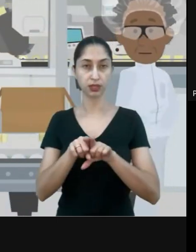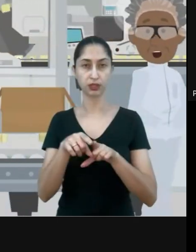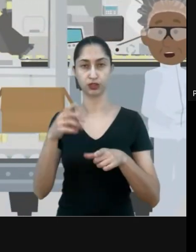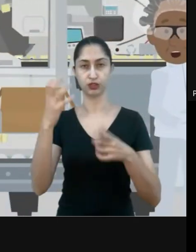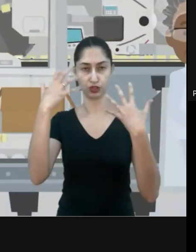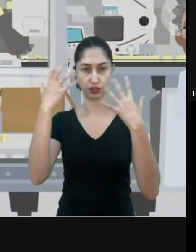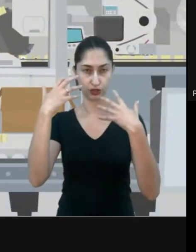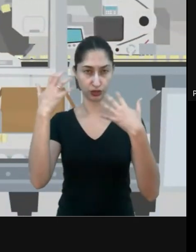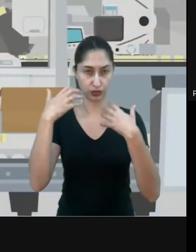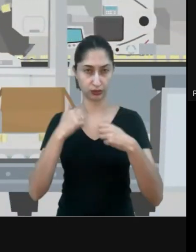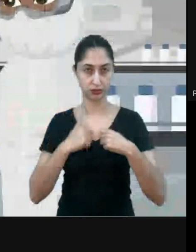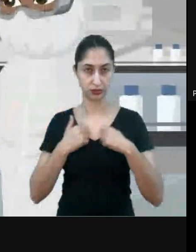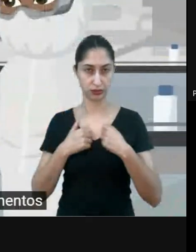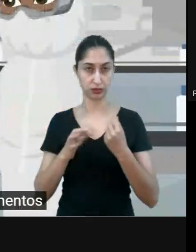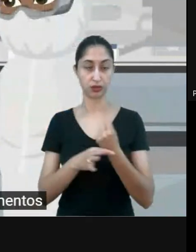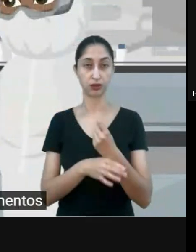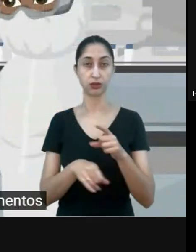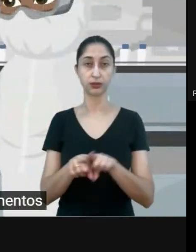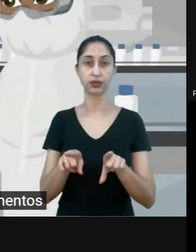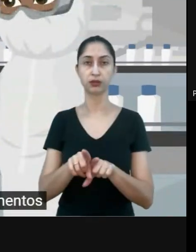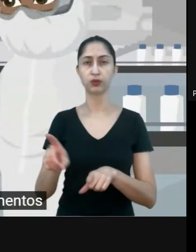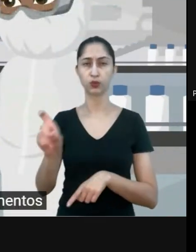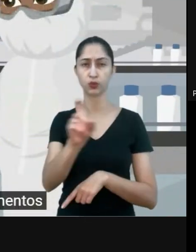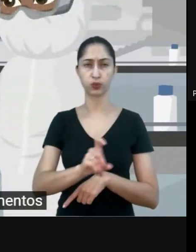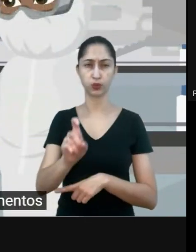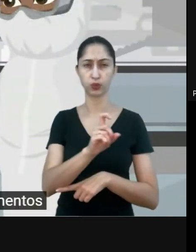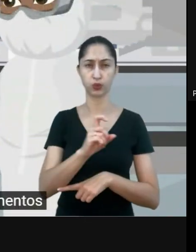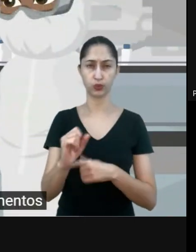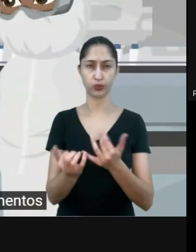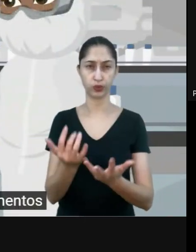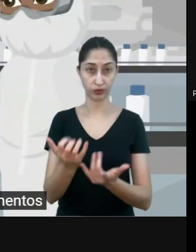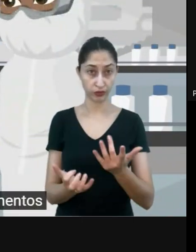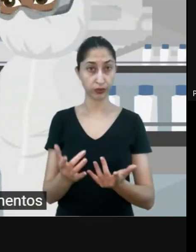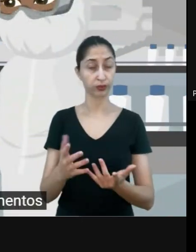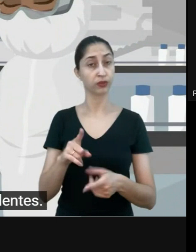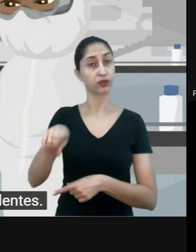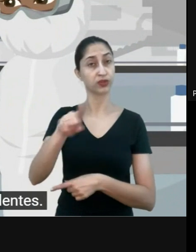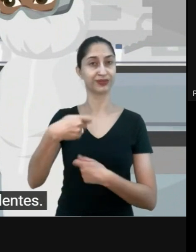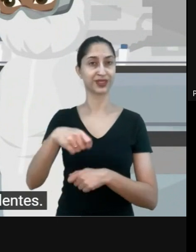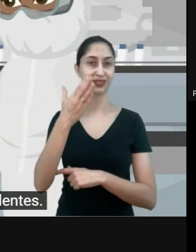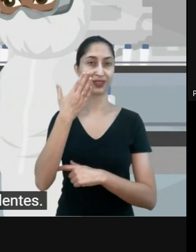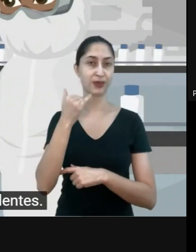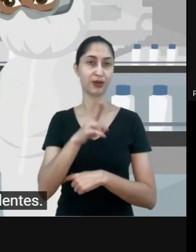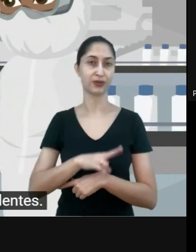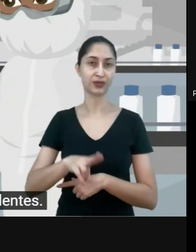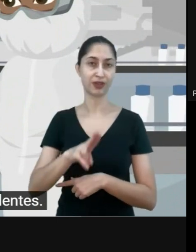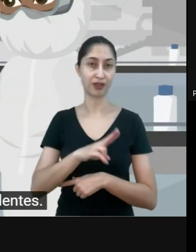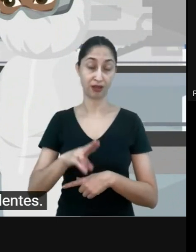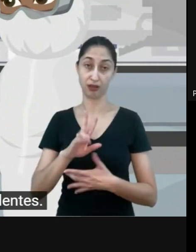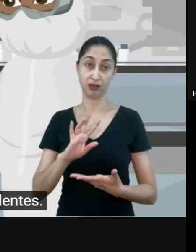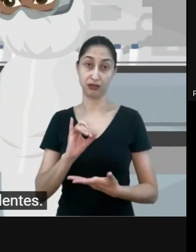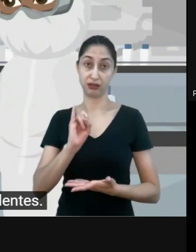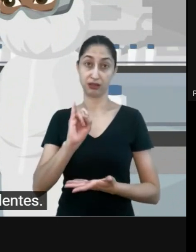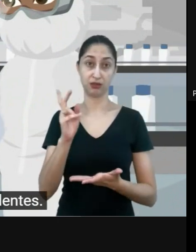de incêndio mais próximos, assim como utilizar estes equipamentos é de grande importância em caso